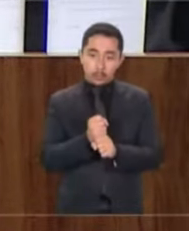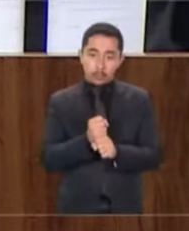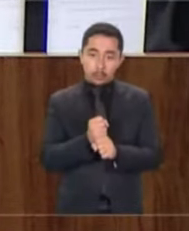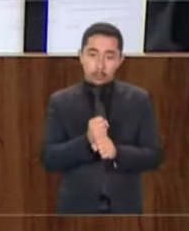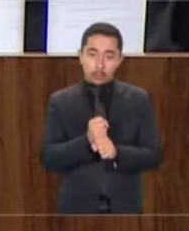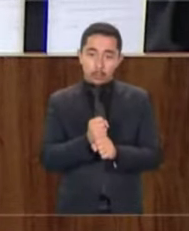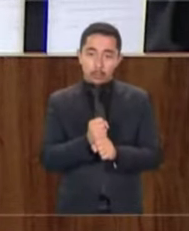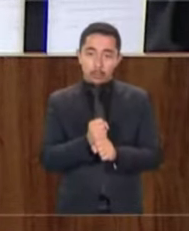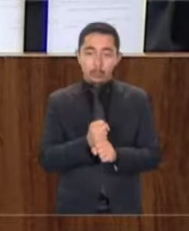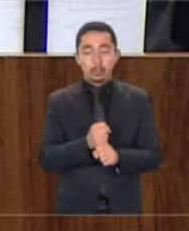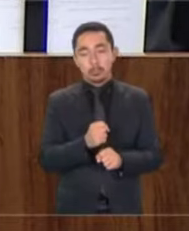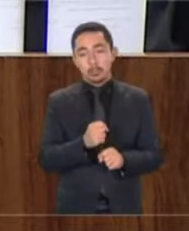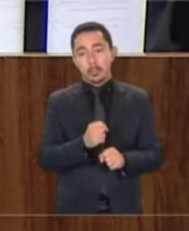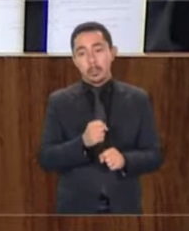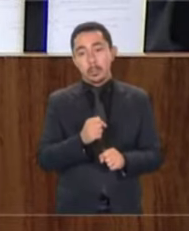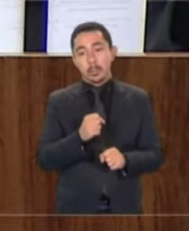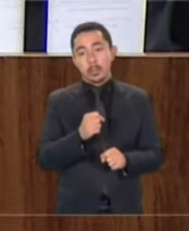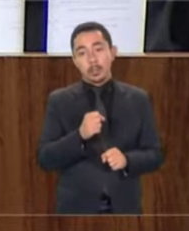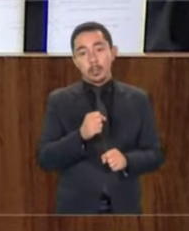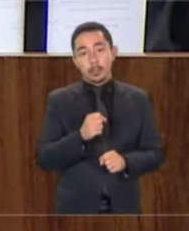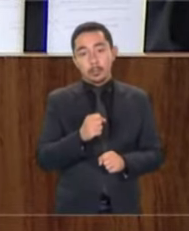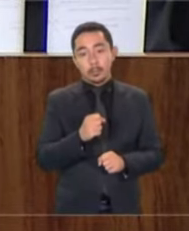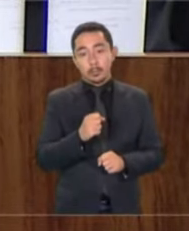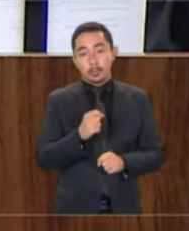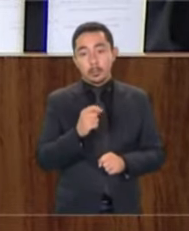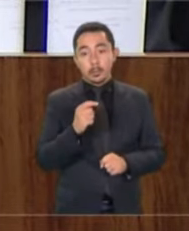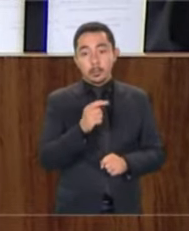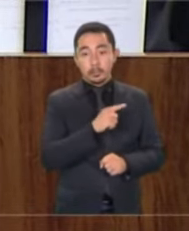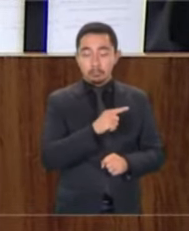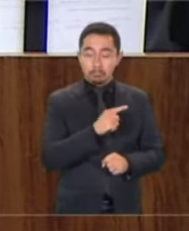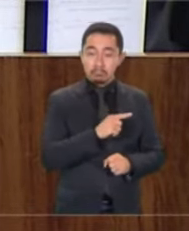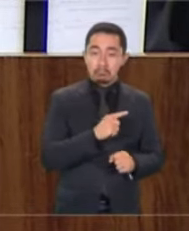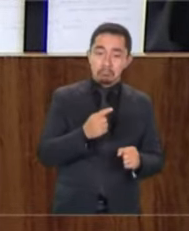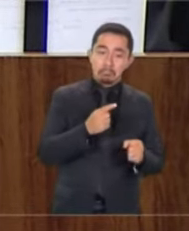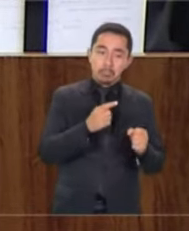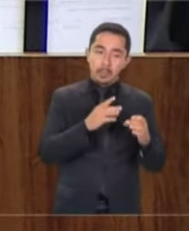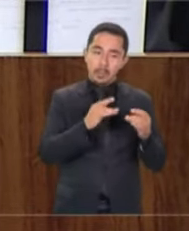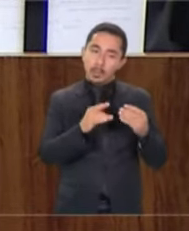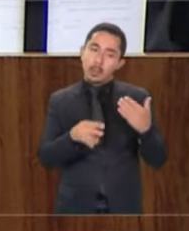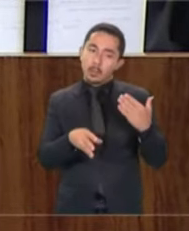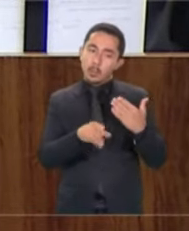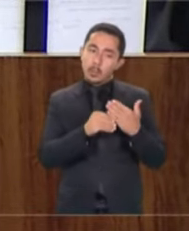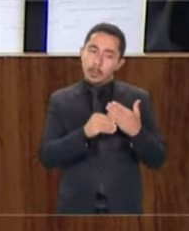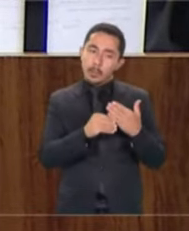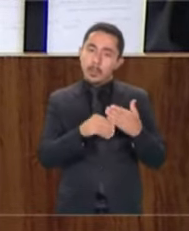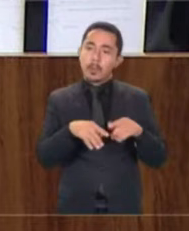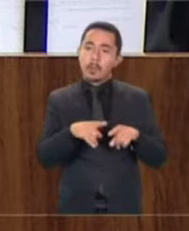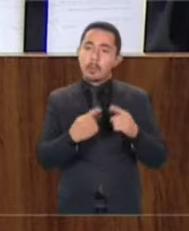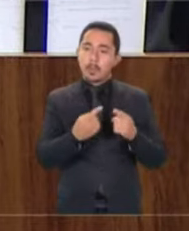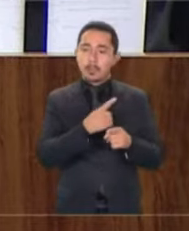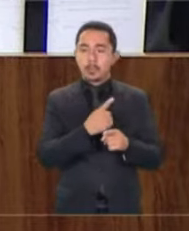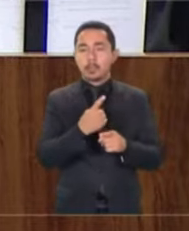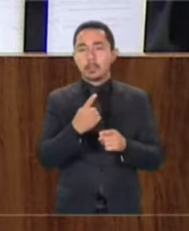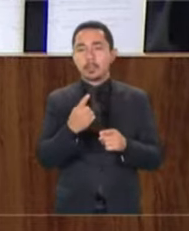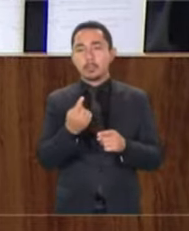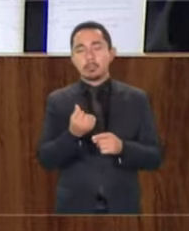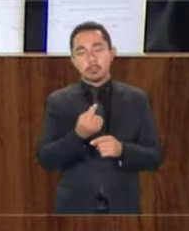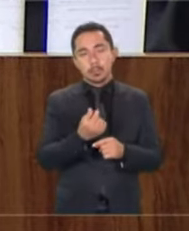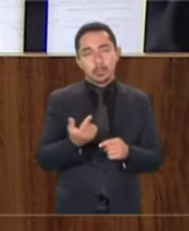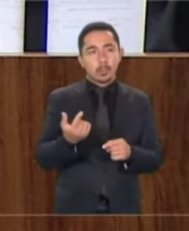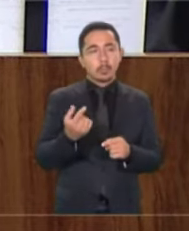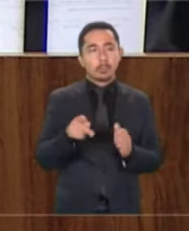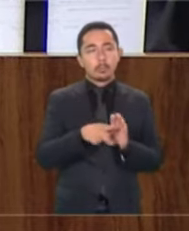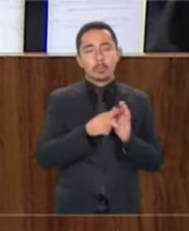do Republicanos referentes ao exercício, com ressalvas, referentes ao exercício financeiro de 2020, determinando o recolhimento ao erário no